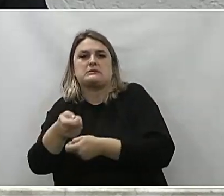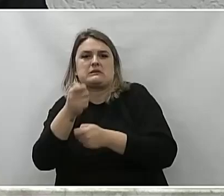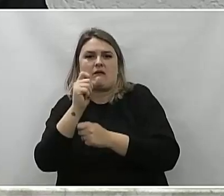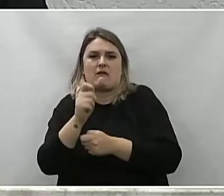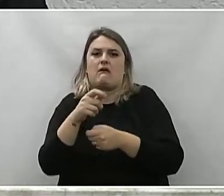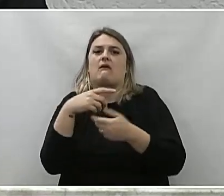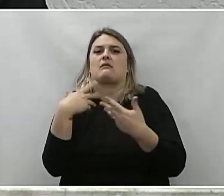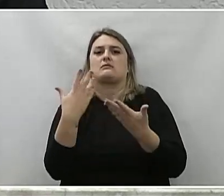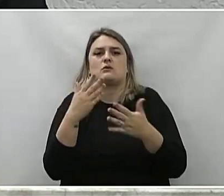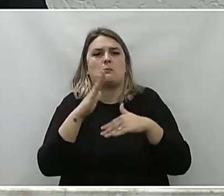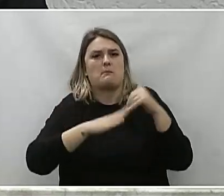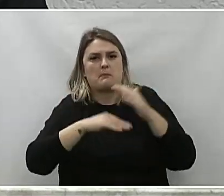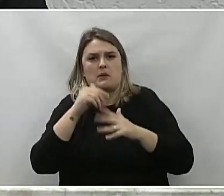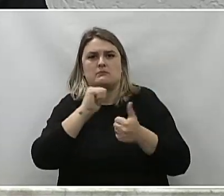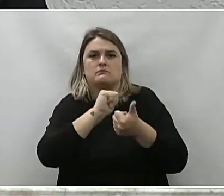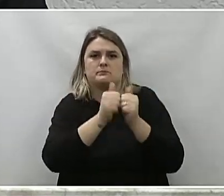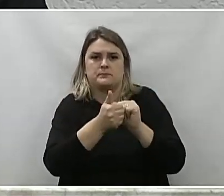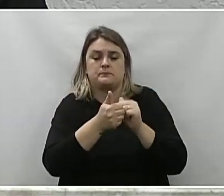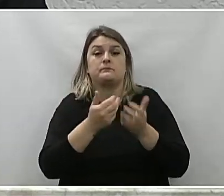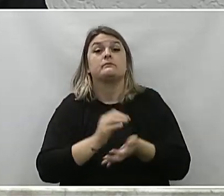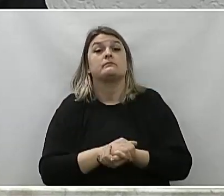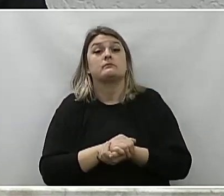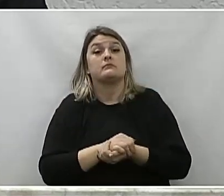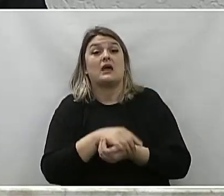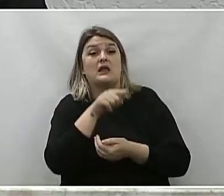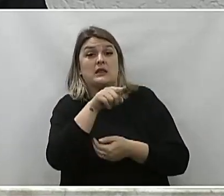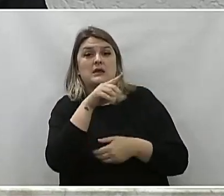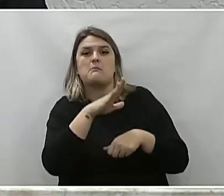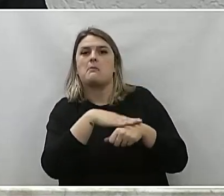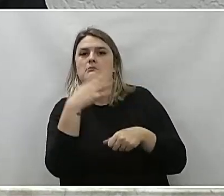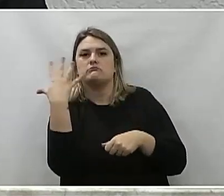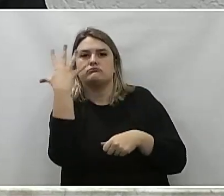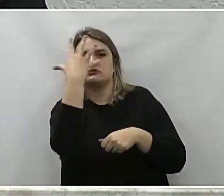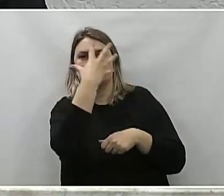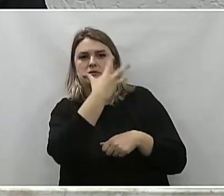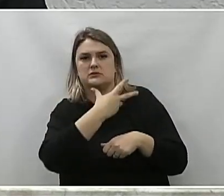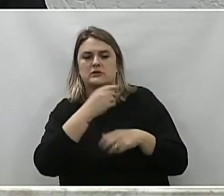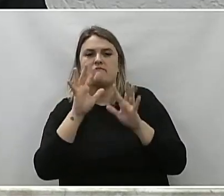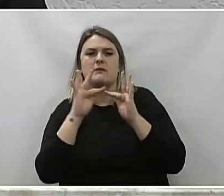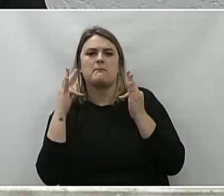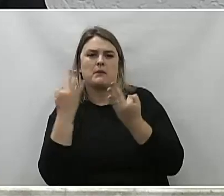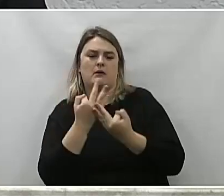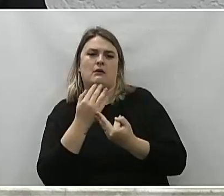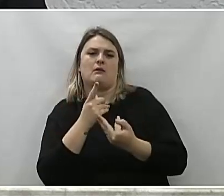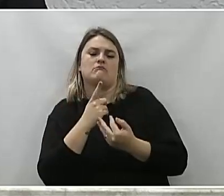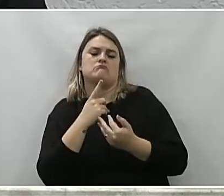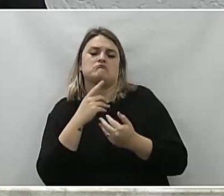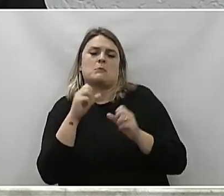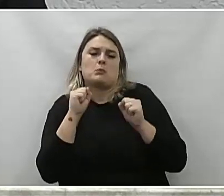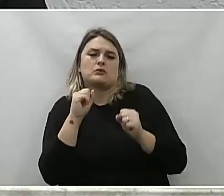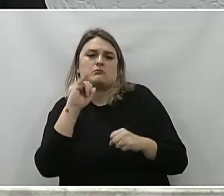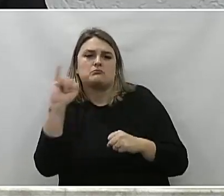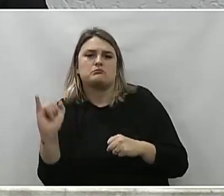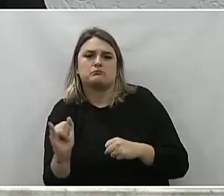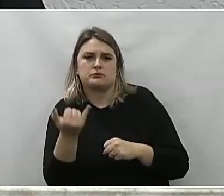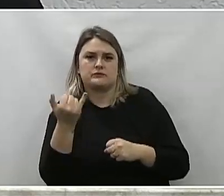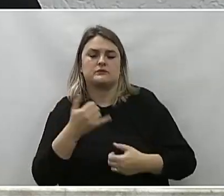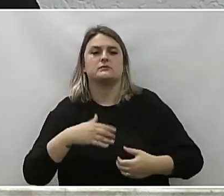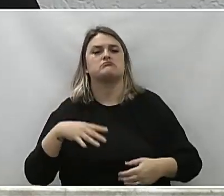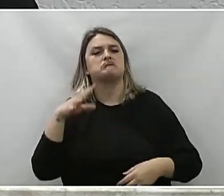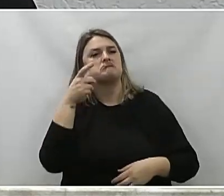local para a prática de esportes além de ficar muito mais bonita para as famílias terem um local bonito para